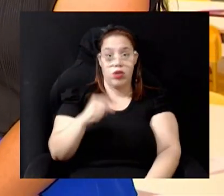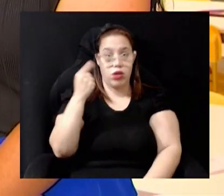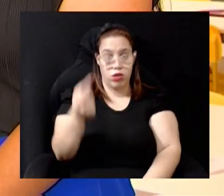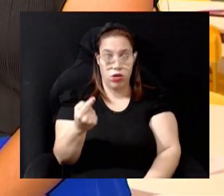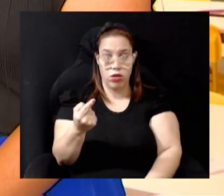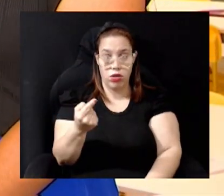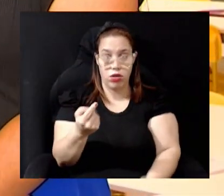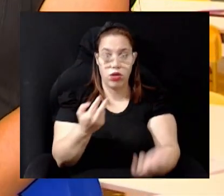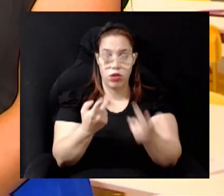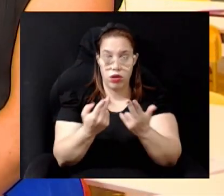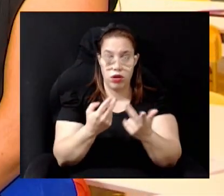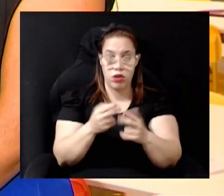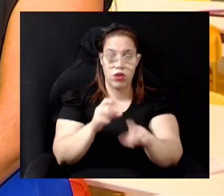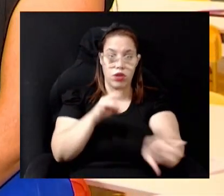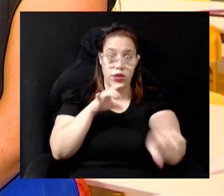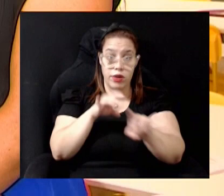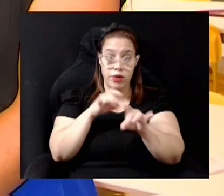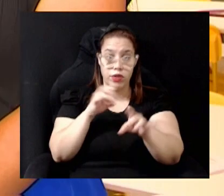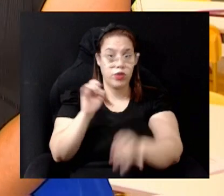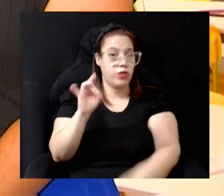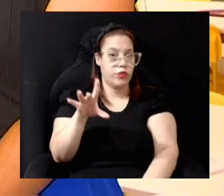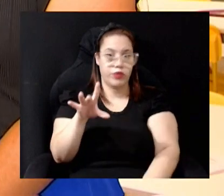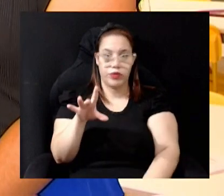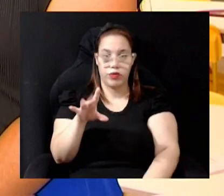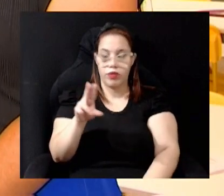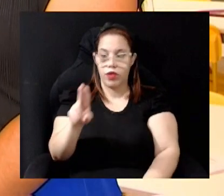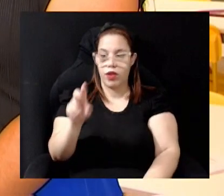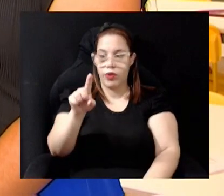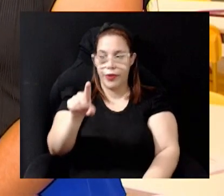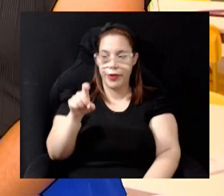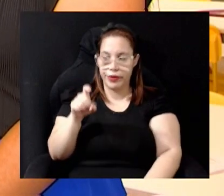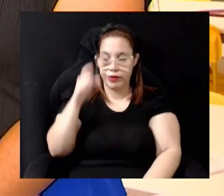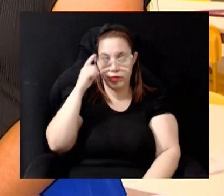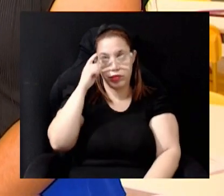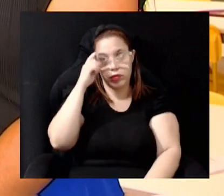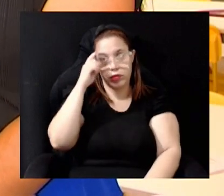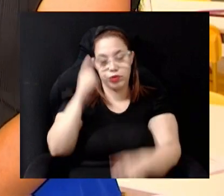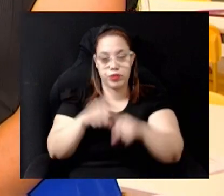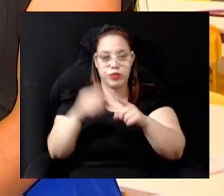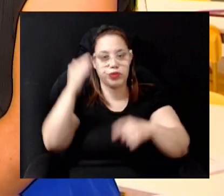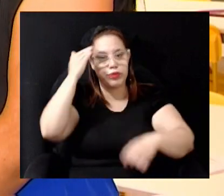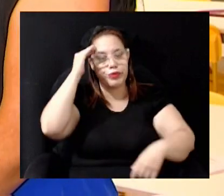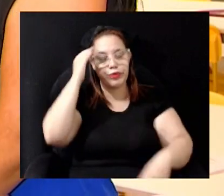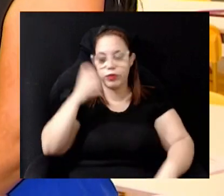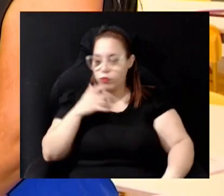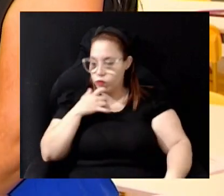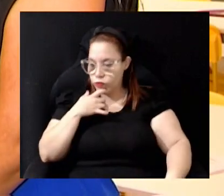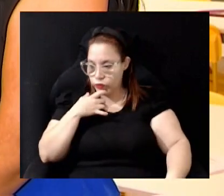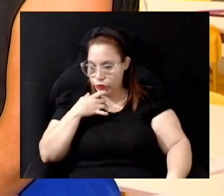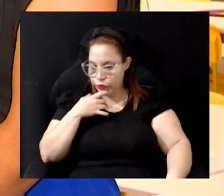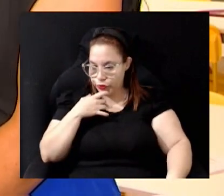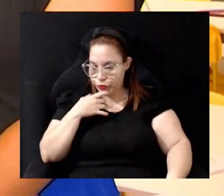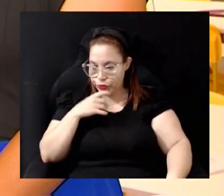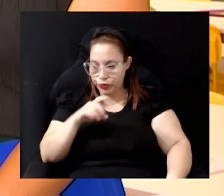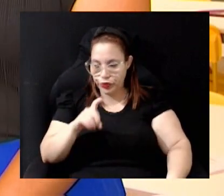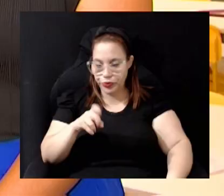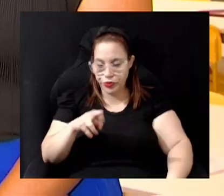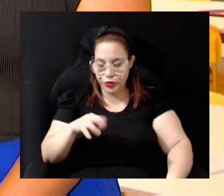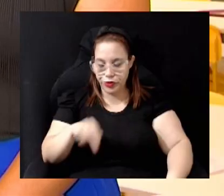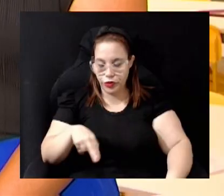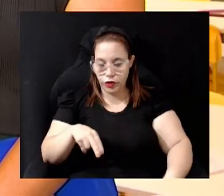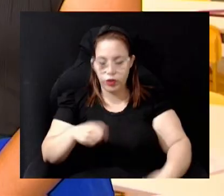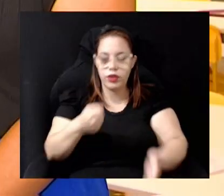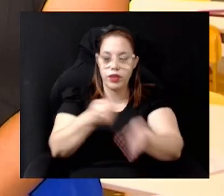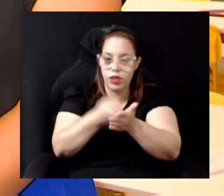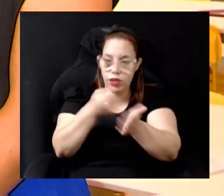design digital, não só UX Designer, mas nós entendemos que o designer ele tem que ter competências relacionadas